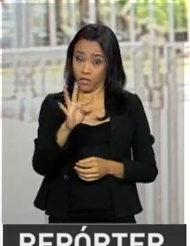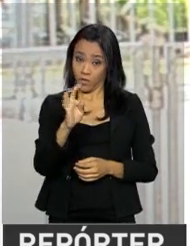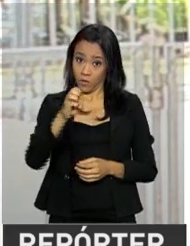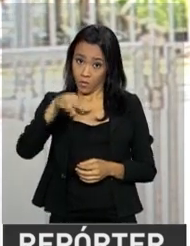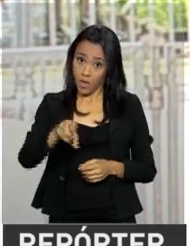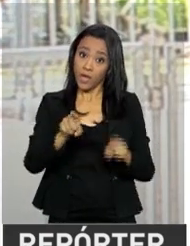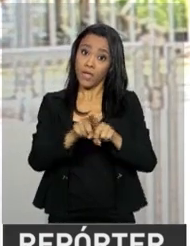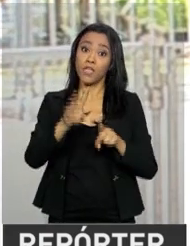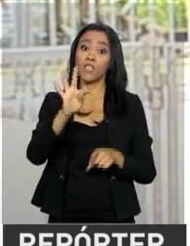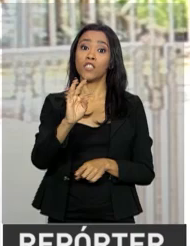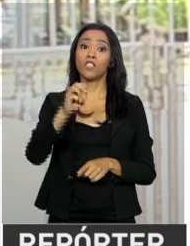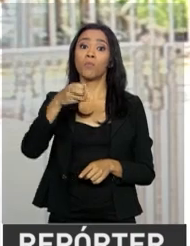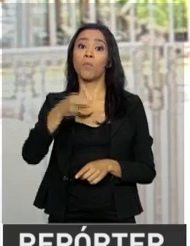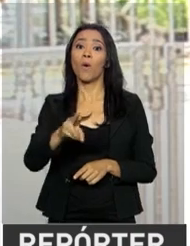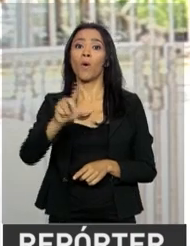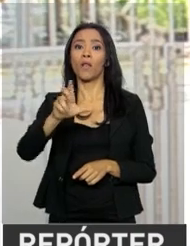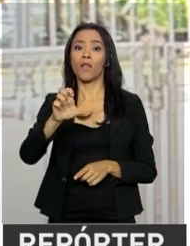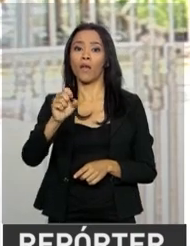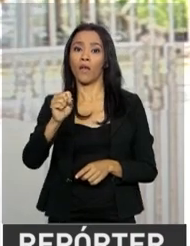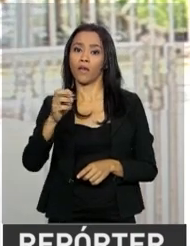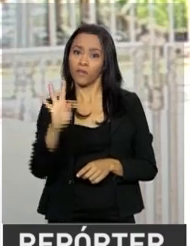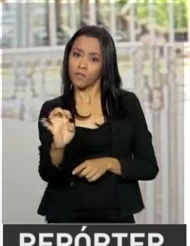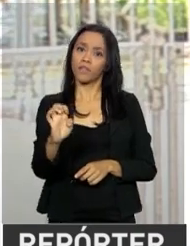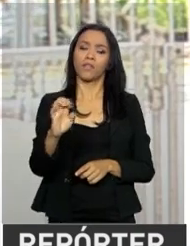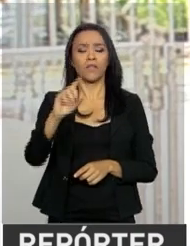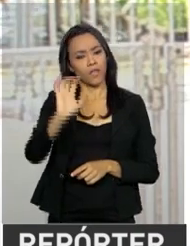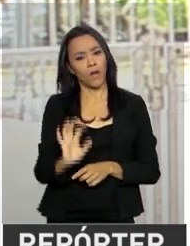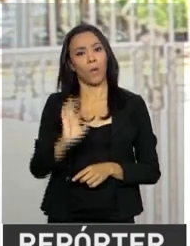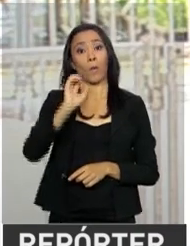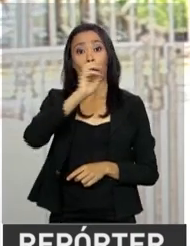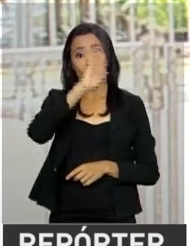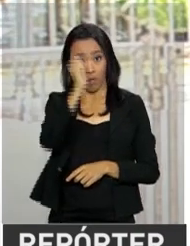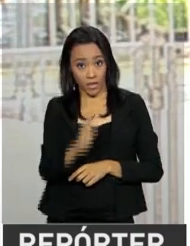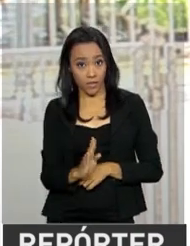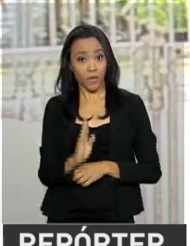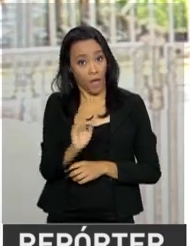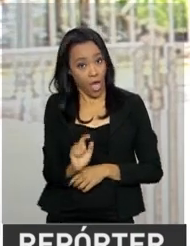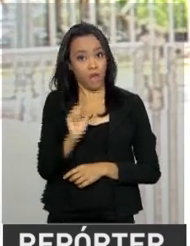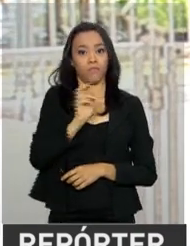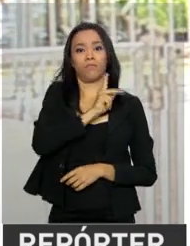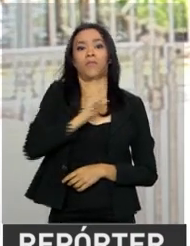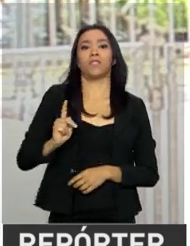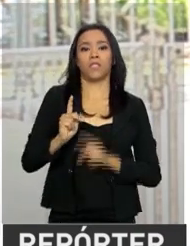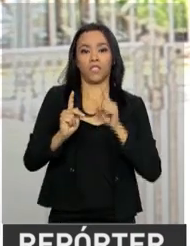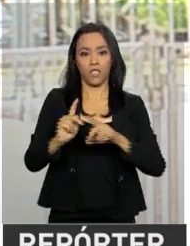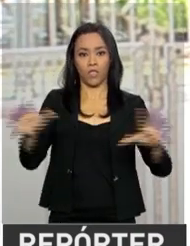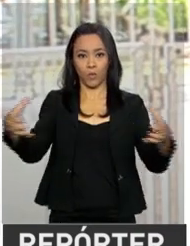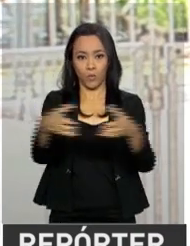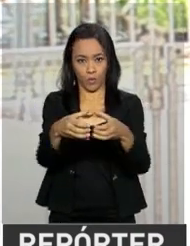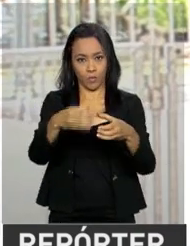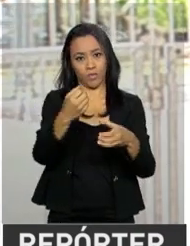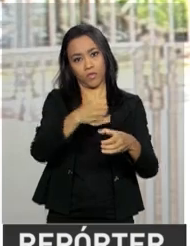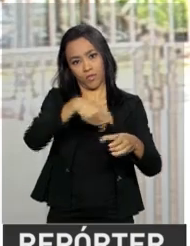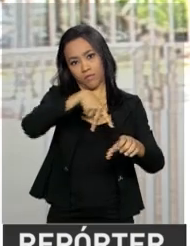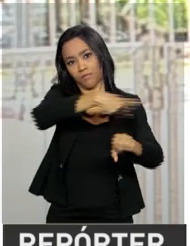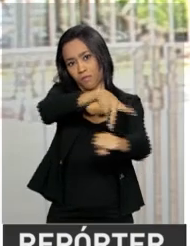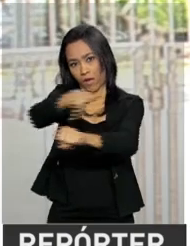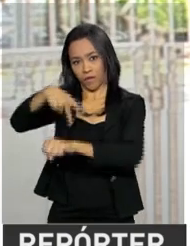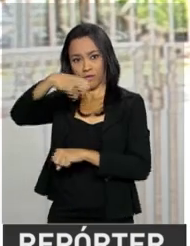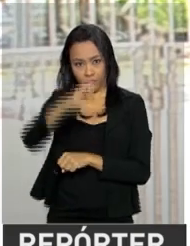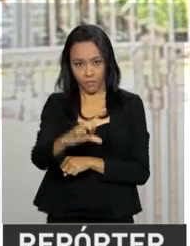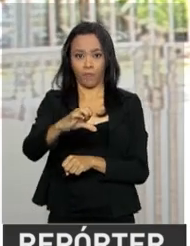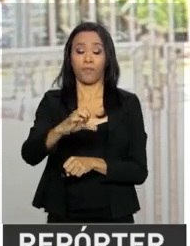O Brasil vai assumir a presidência desse grupo pelos próximos 2 anos. Também nessa reunião que